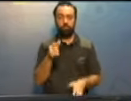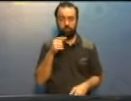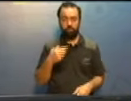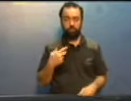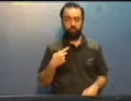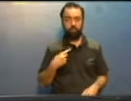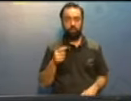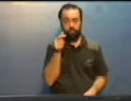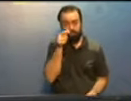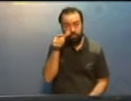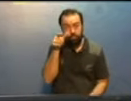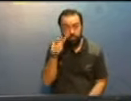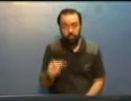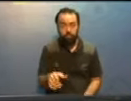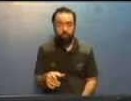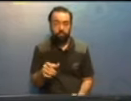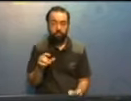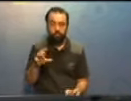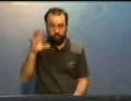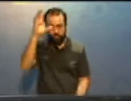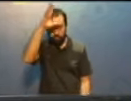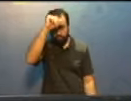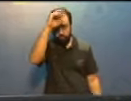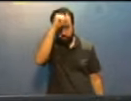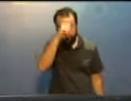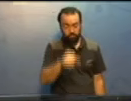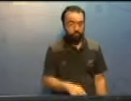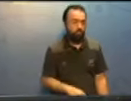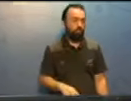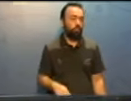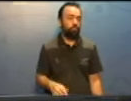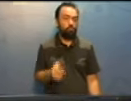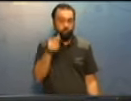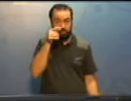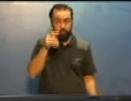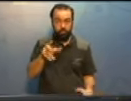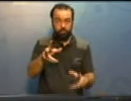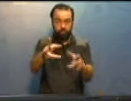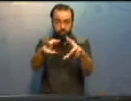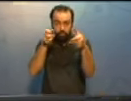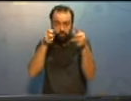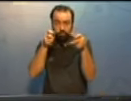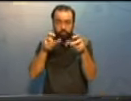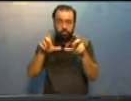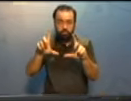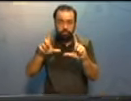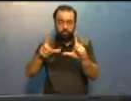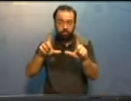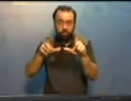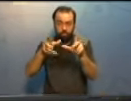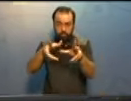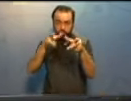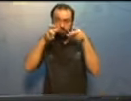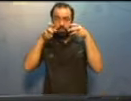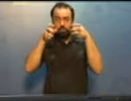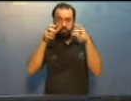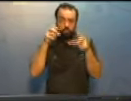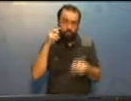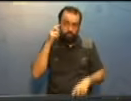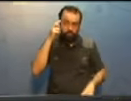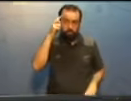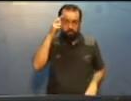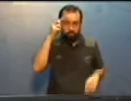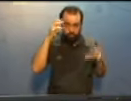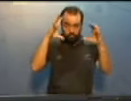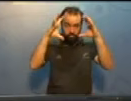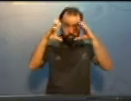nós olhamos aquele movimento e nós aprendemos através da visão. Então, os olhos captam a imagem e enviam essas informações para o